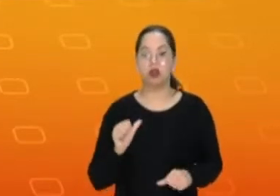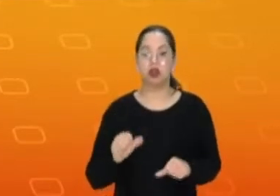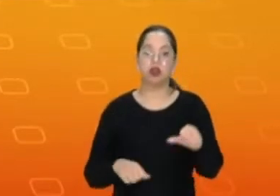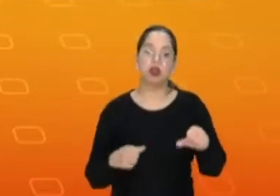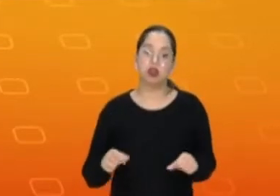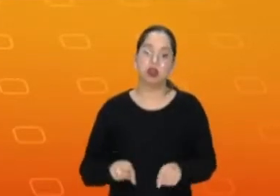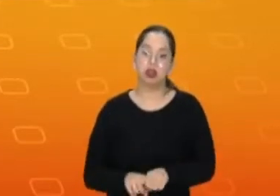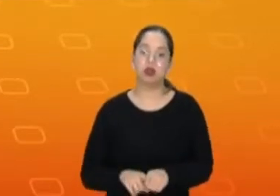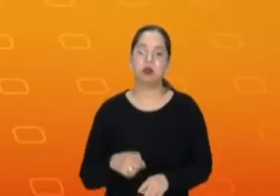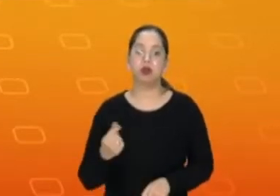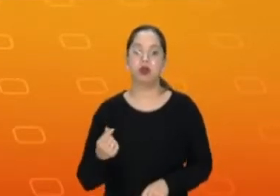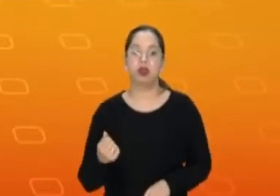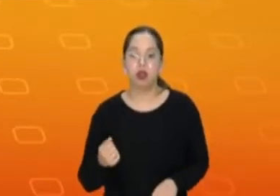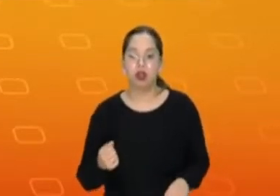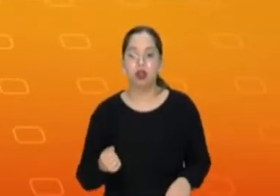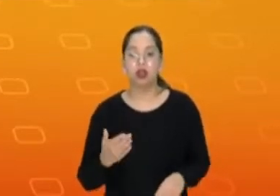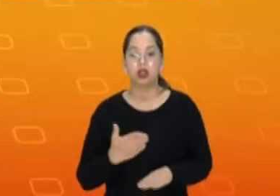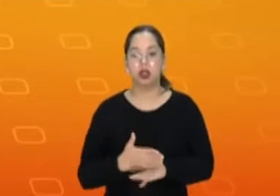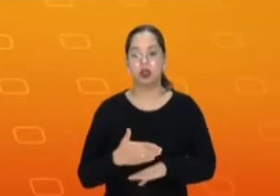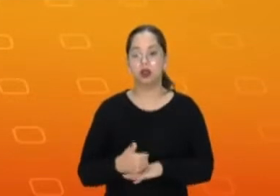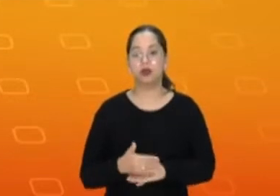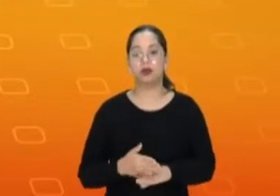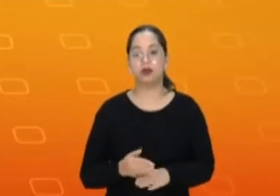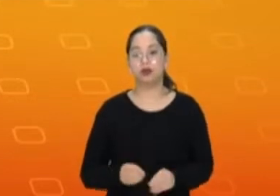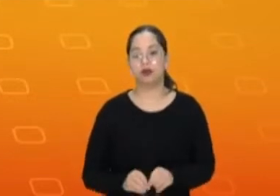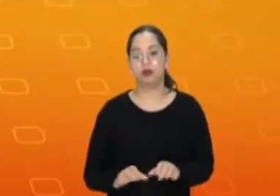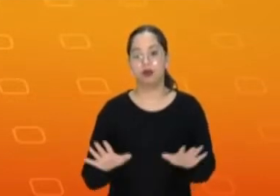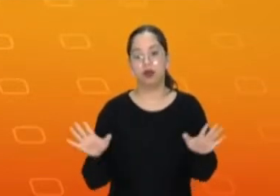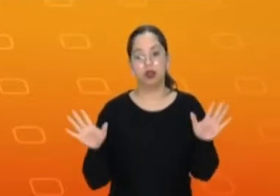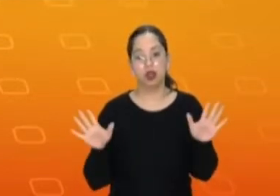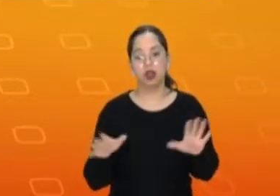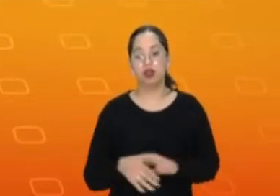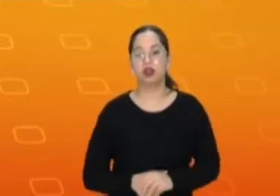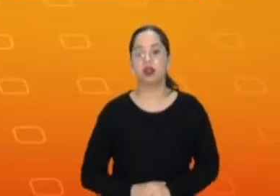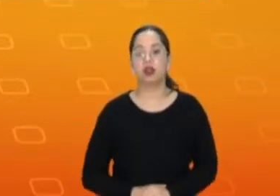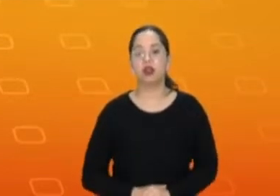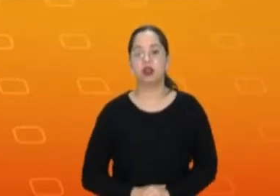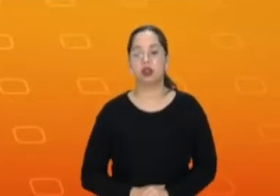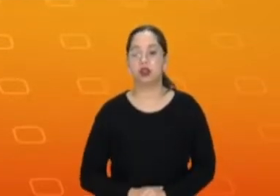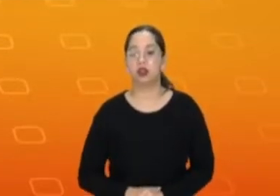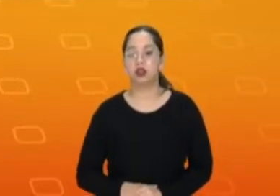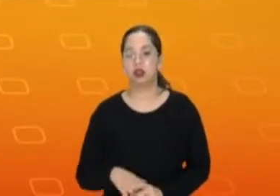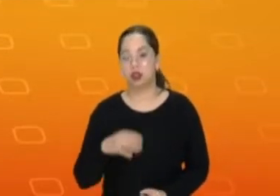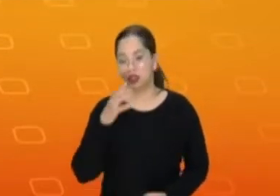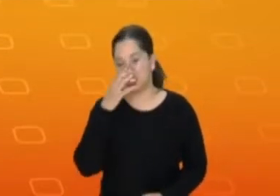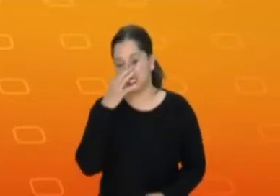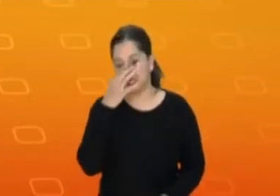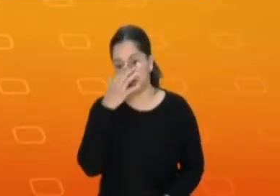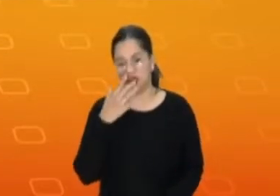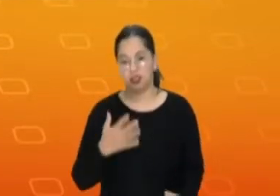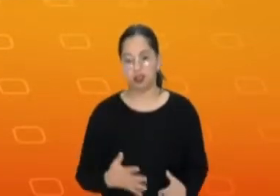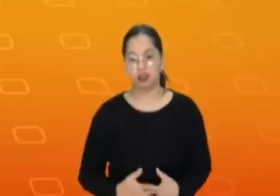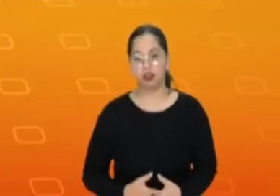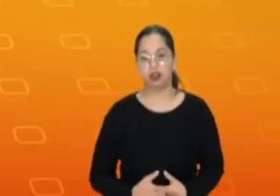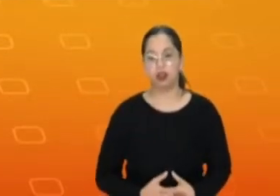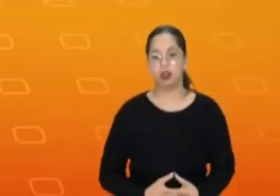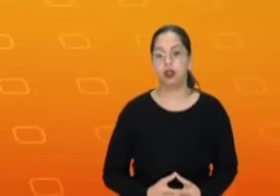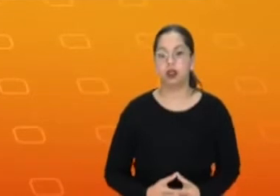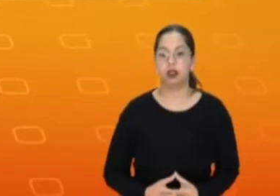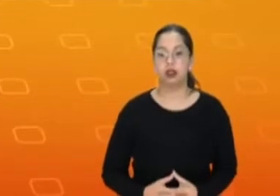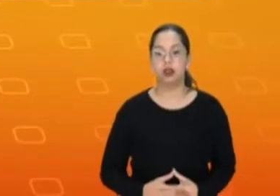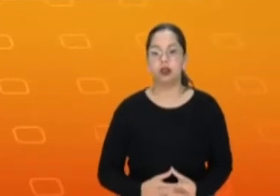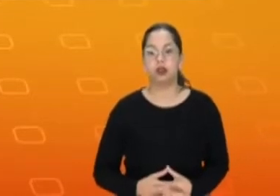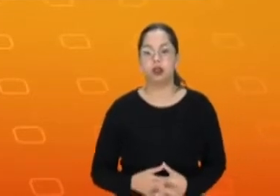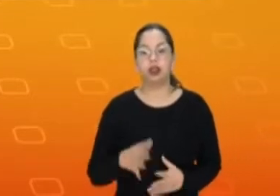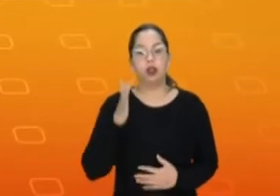essa fatia do bolo está indo para as plataformas digitais. Eu acho que o OTT é uma grande oportunidade para a gente. E eu acho que a